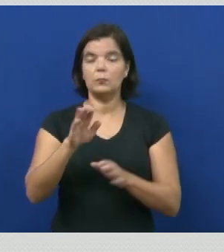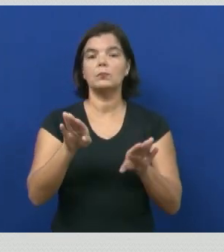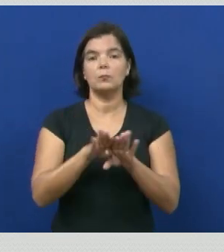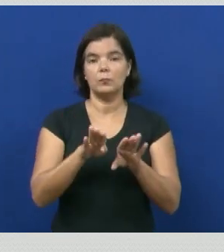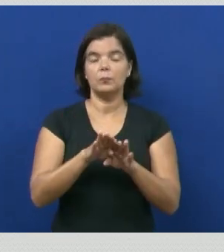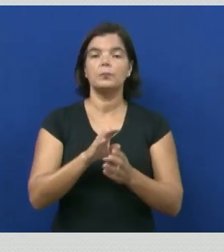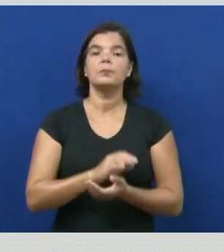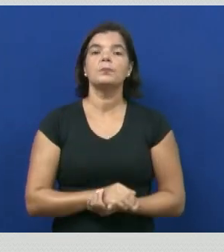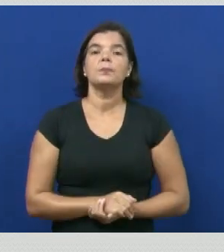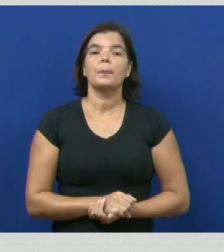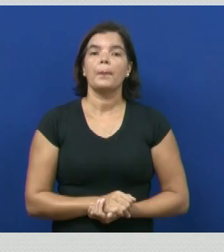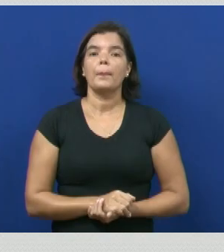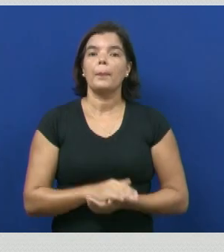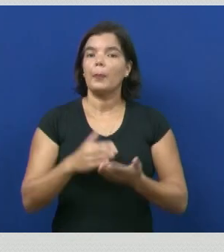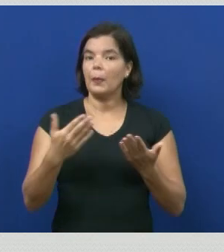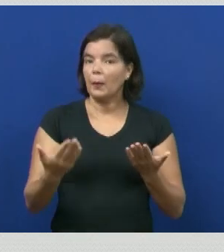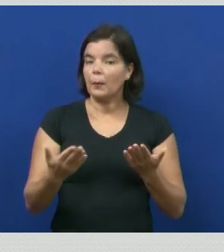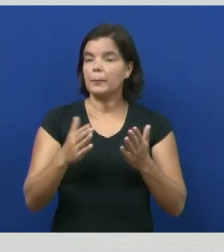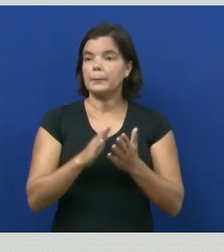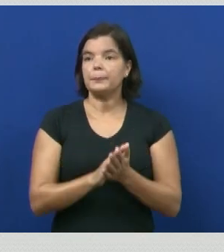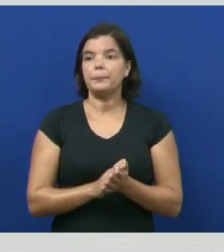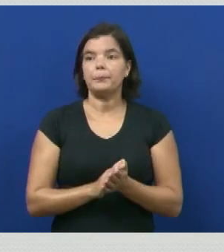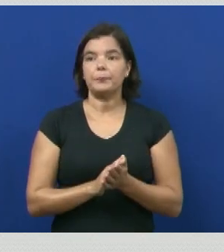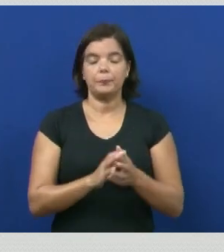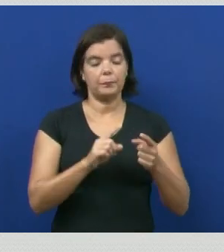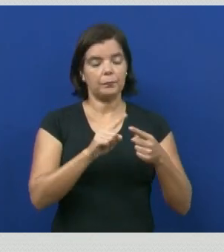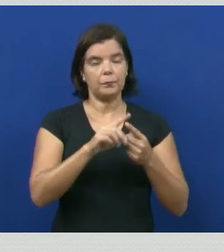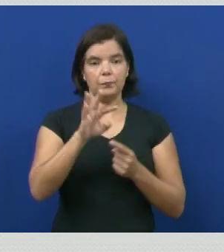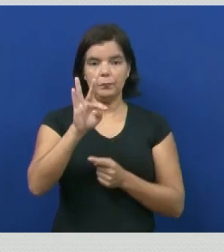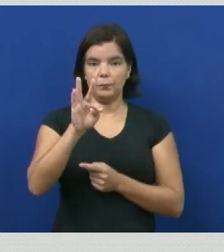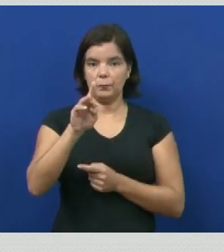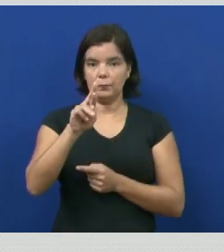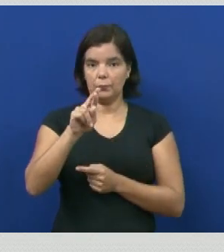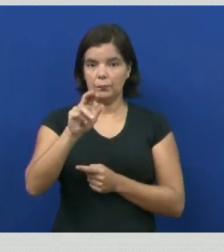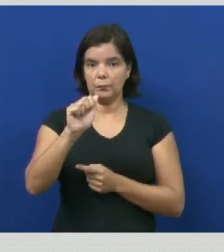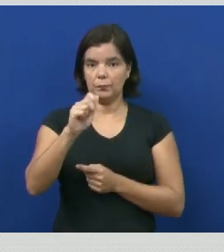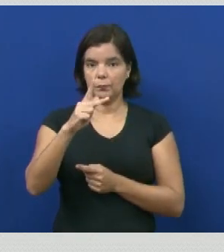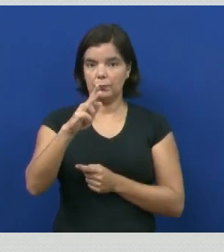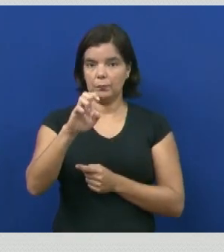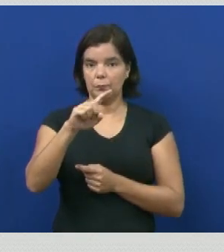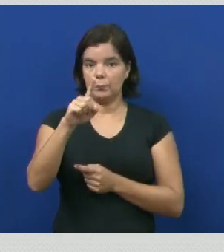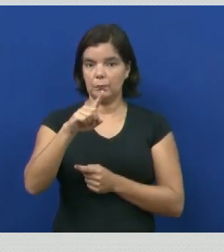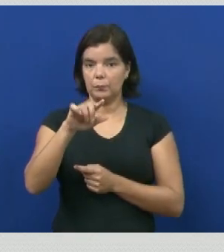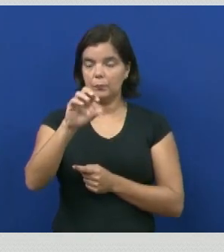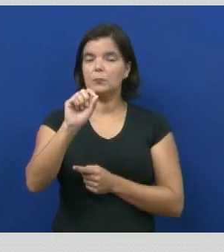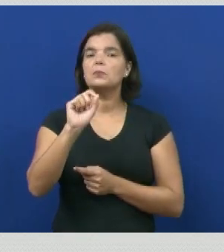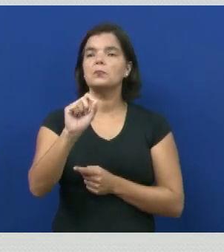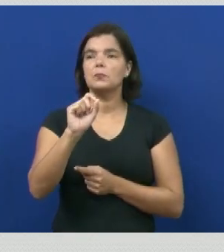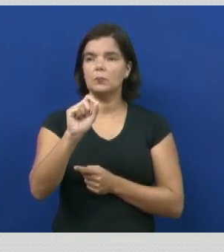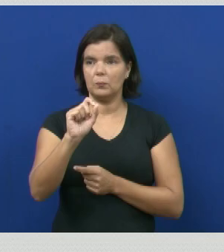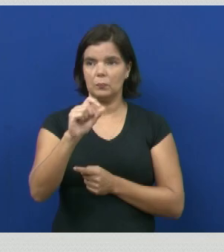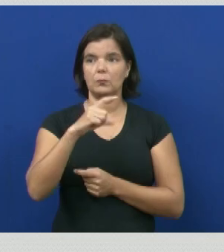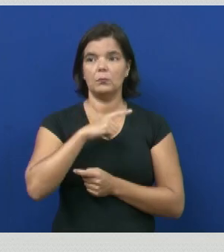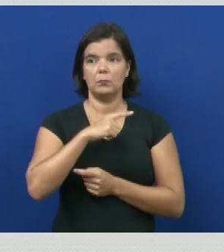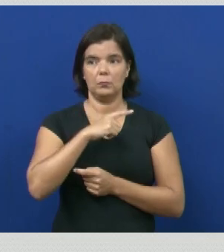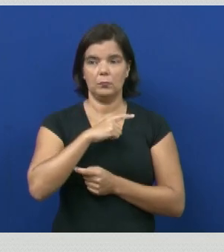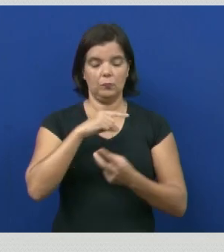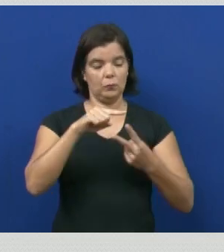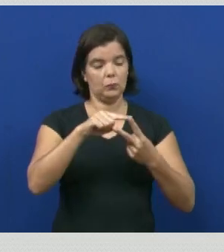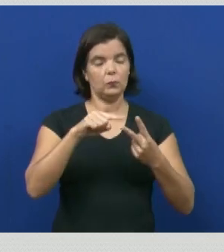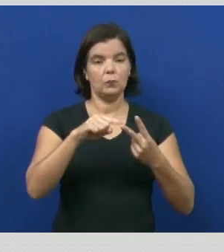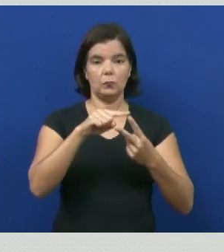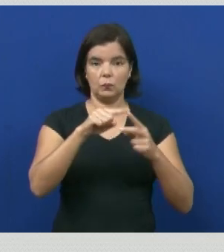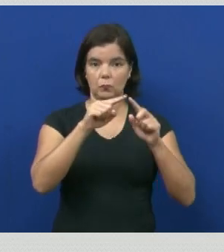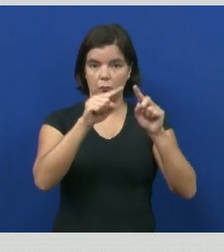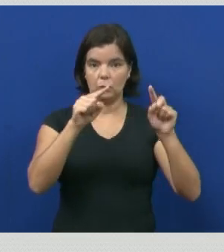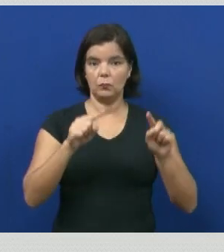e losango. A seguir, nós vemos o trapézio, né? O que é um trapézio? É um quadrilátero que possui 2 lados